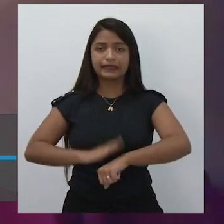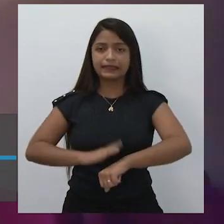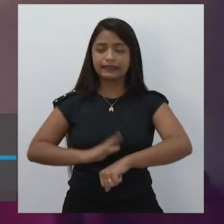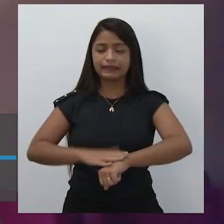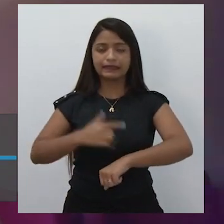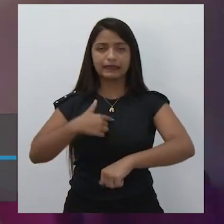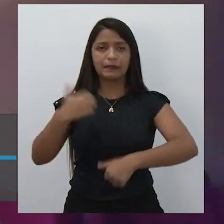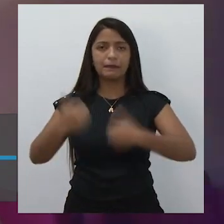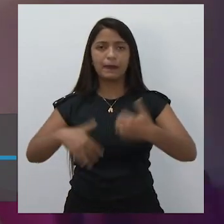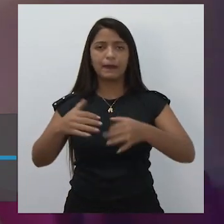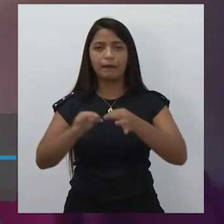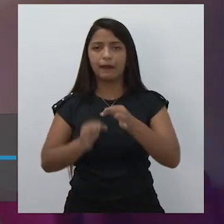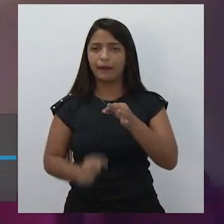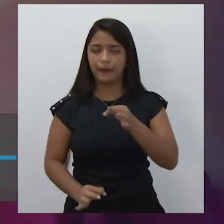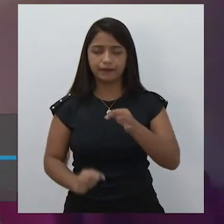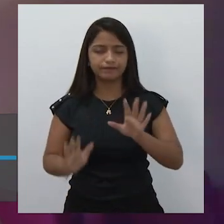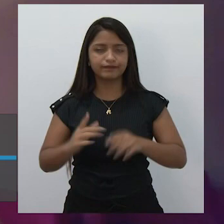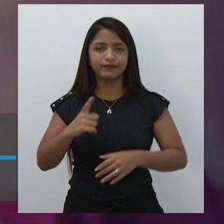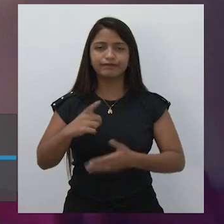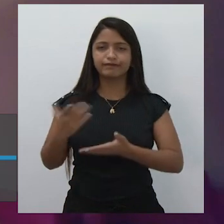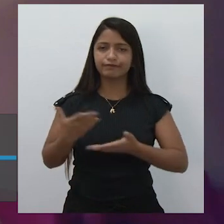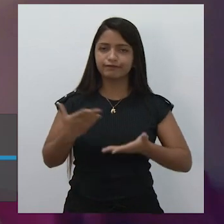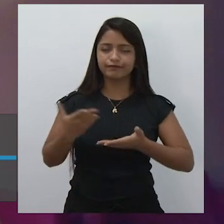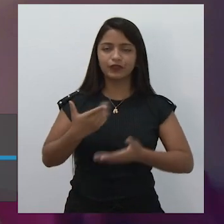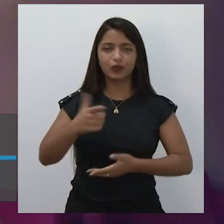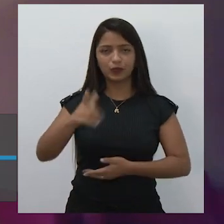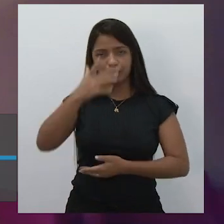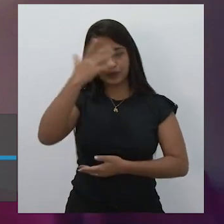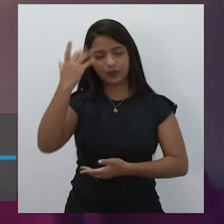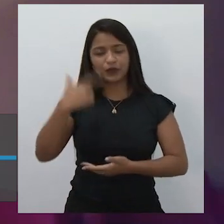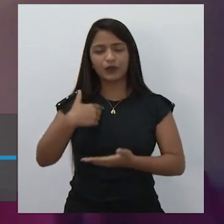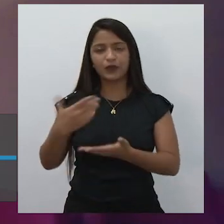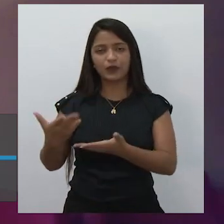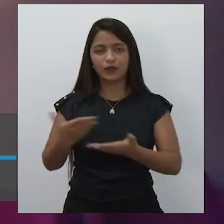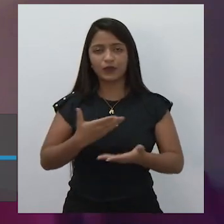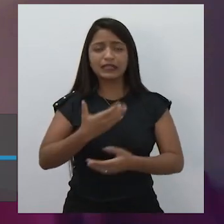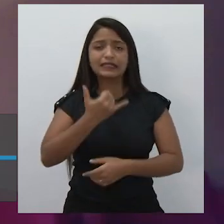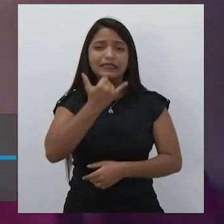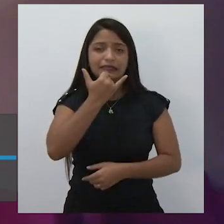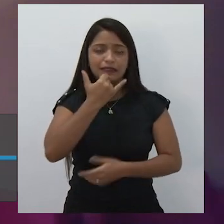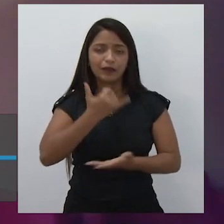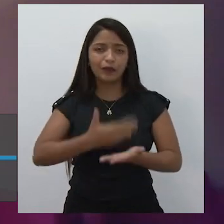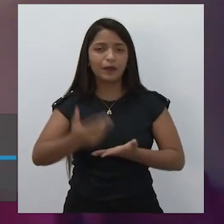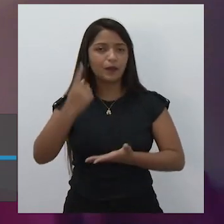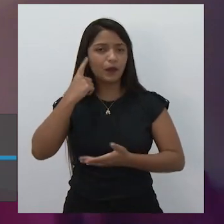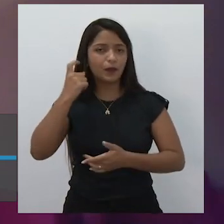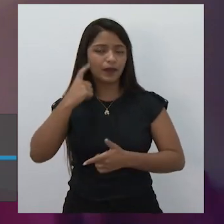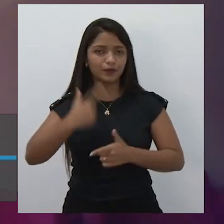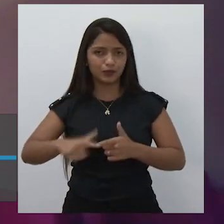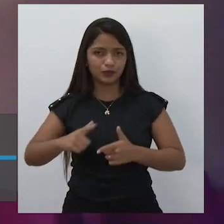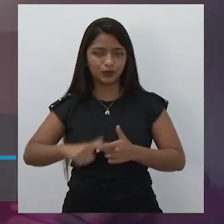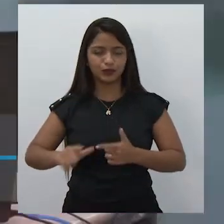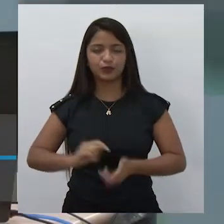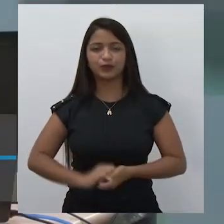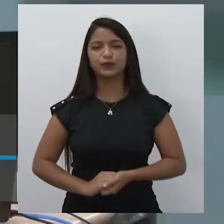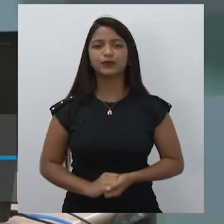temos os demais redatores, né, para falar. Eu passo a palavra. E desculpa aí o problema do som, gente.